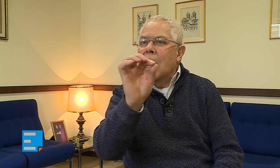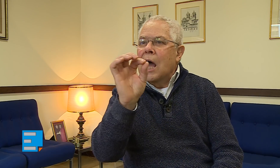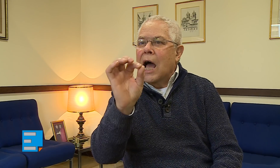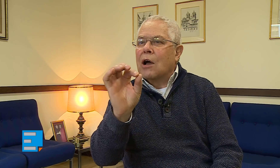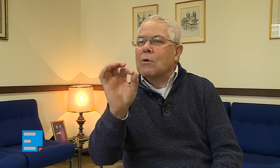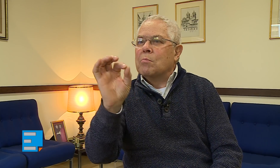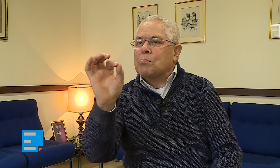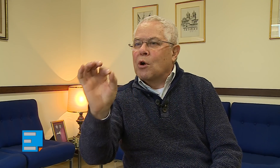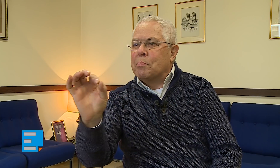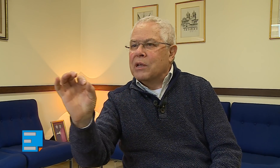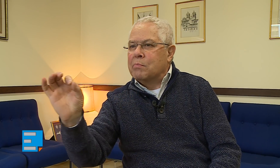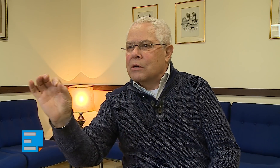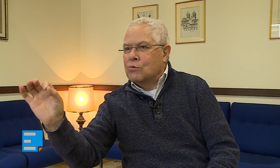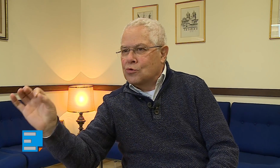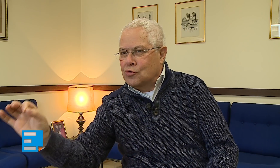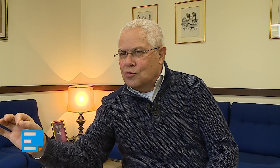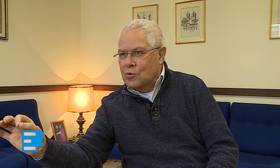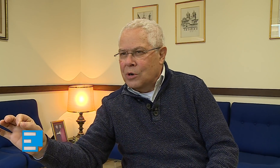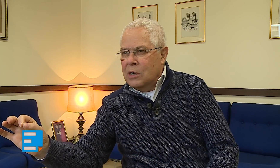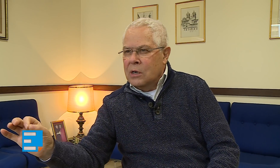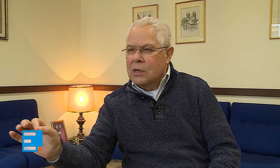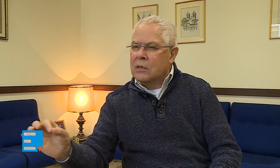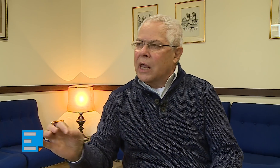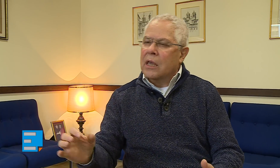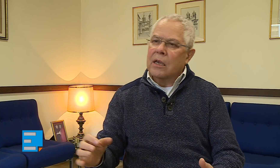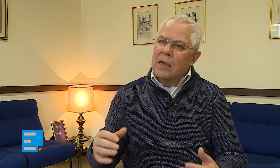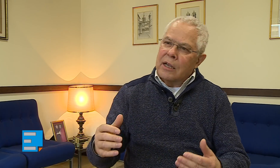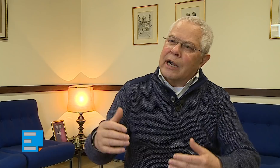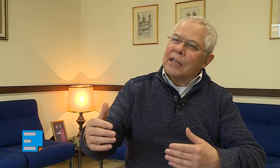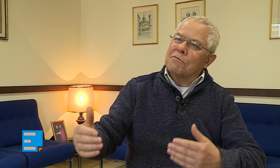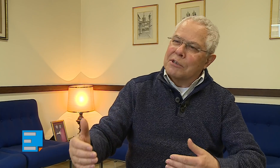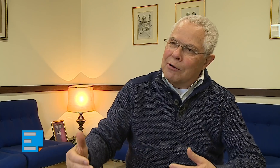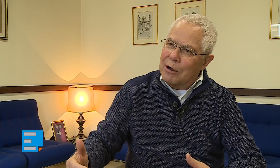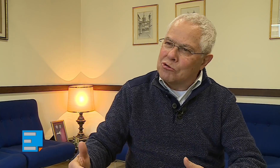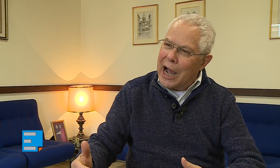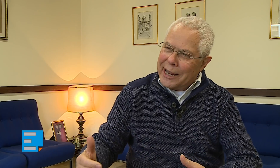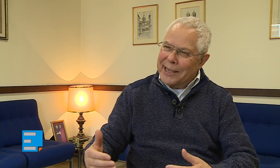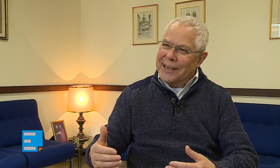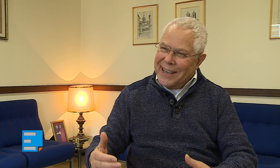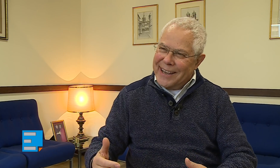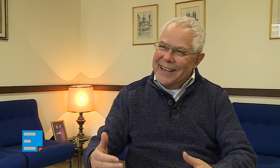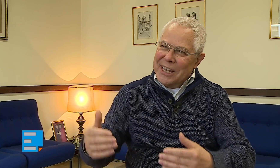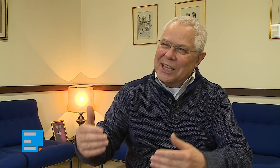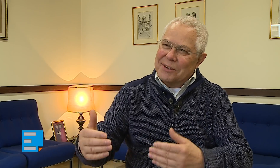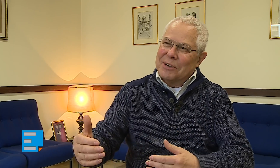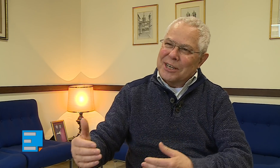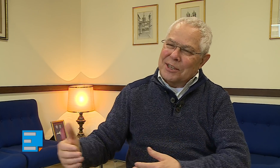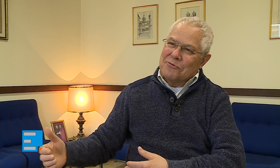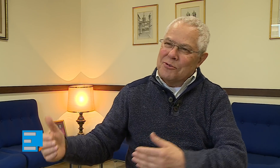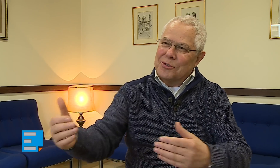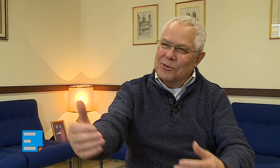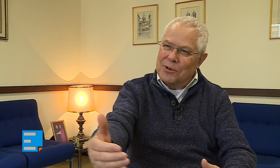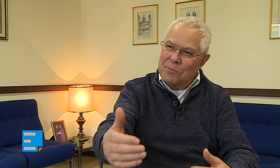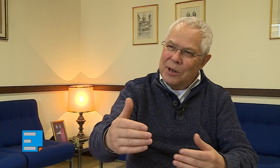fonte, água própria para consumo. E dizes, ei, que grande visão autárquica que fez